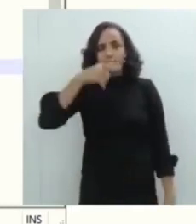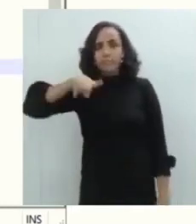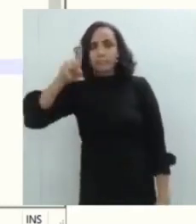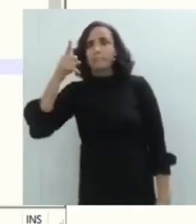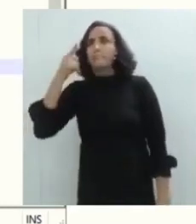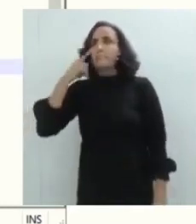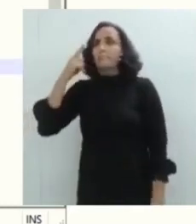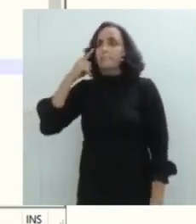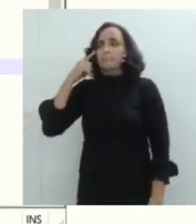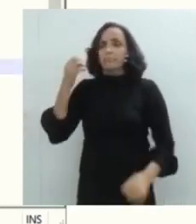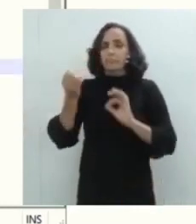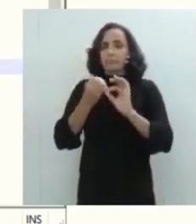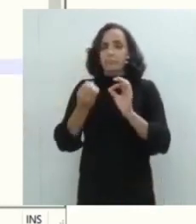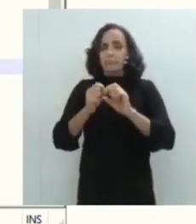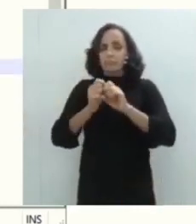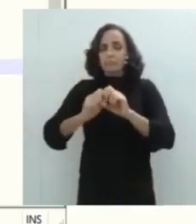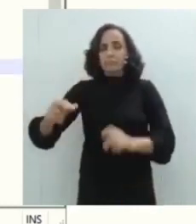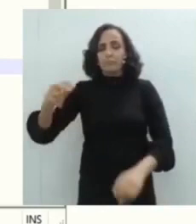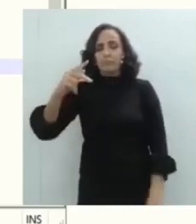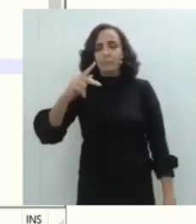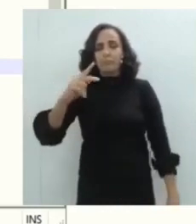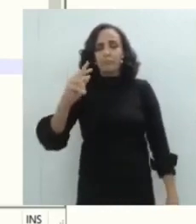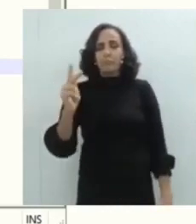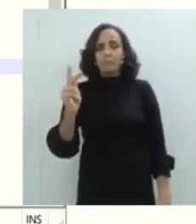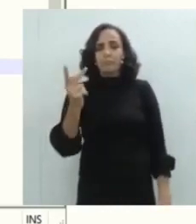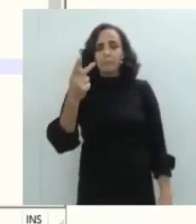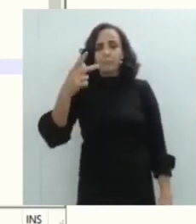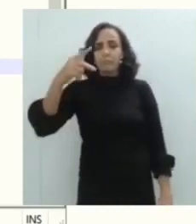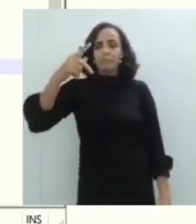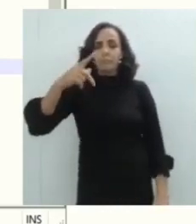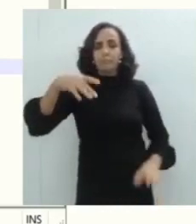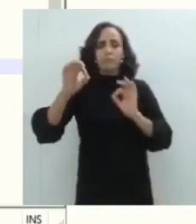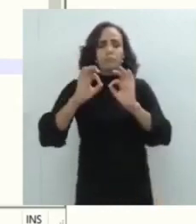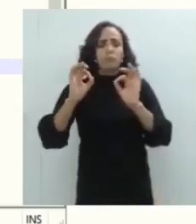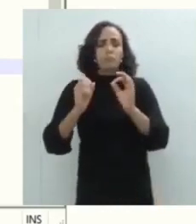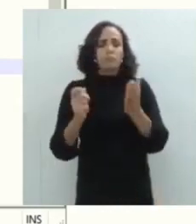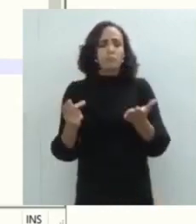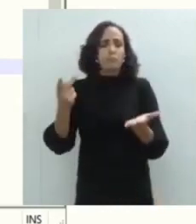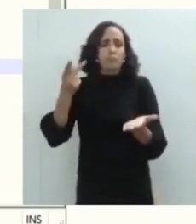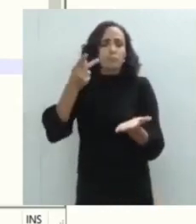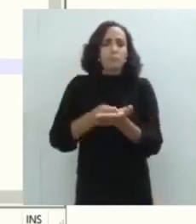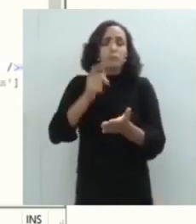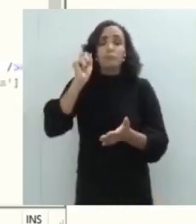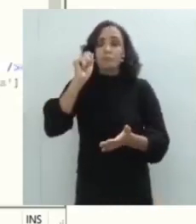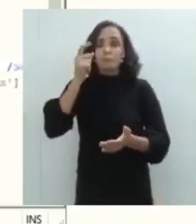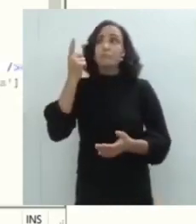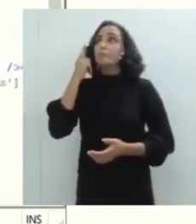formulário alterar.php. O que é que tem nesse script, professor? Vamos ver aqui.